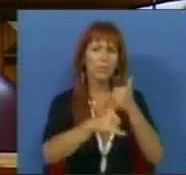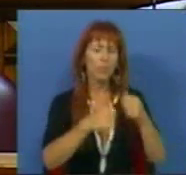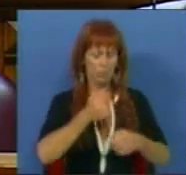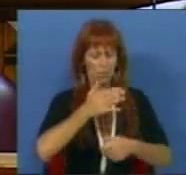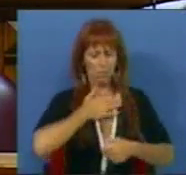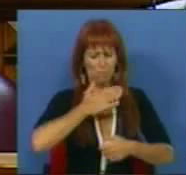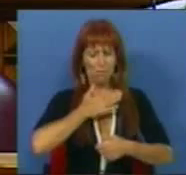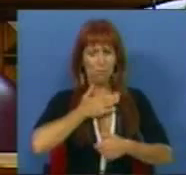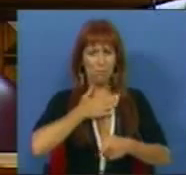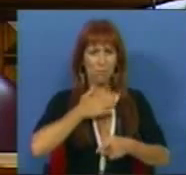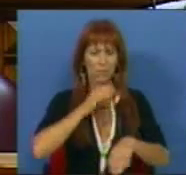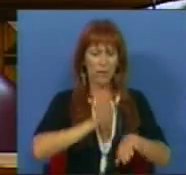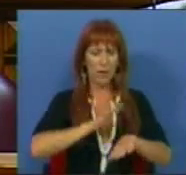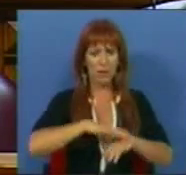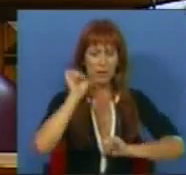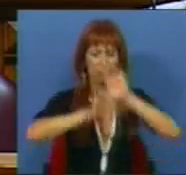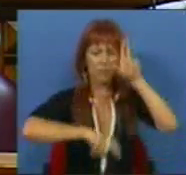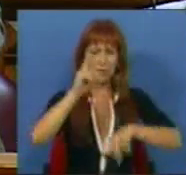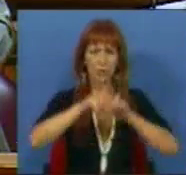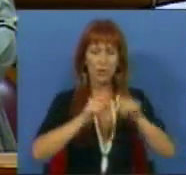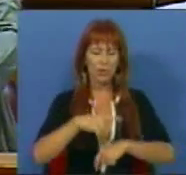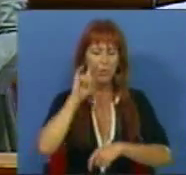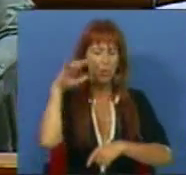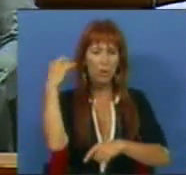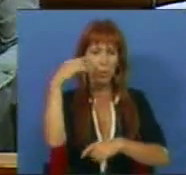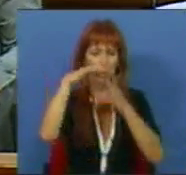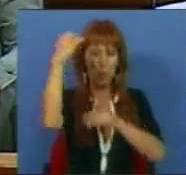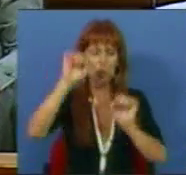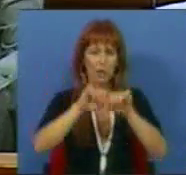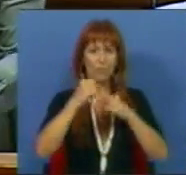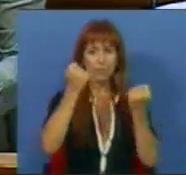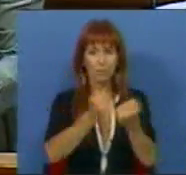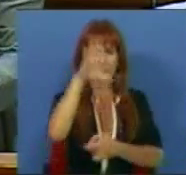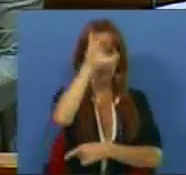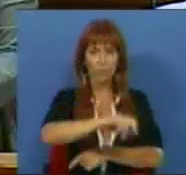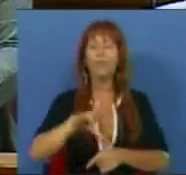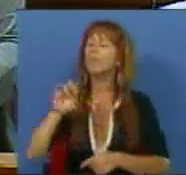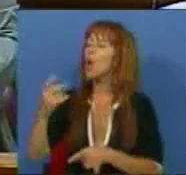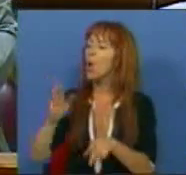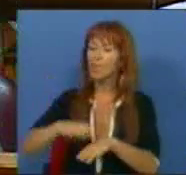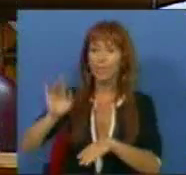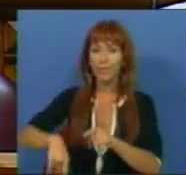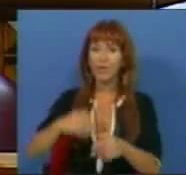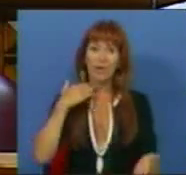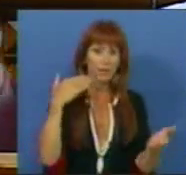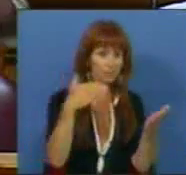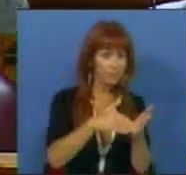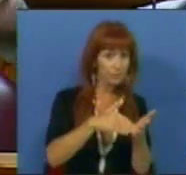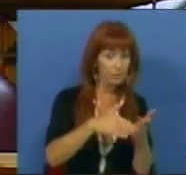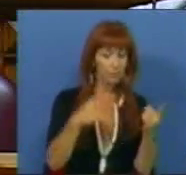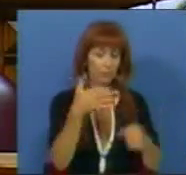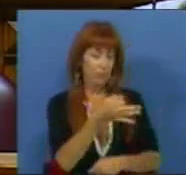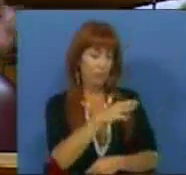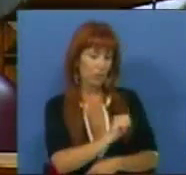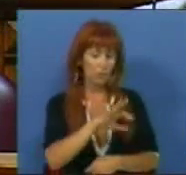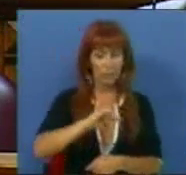peito que é da esquerda moderna e a única garantia do Estado Social? Ou será porque à segunda PS